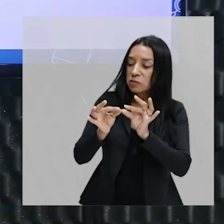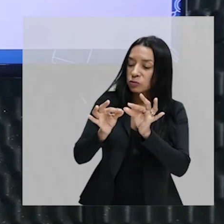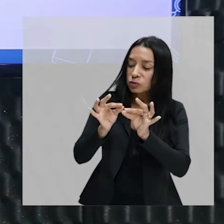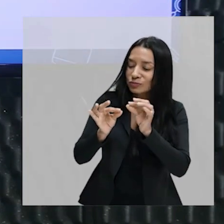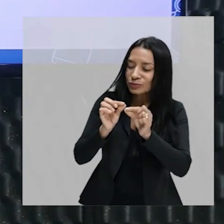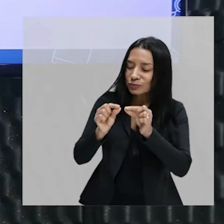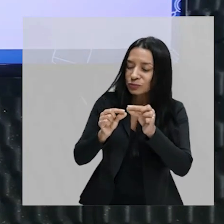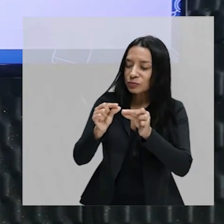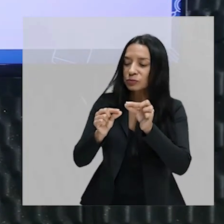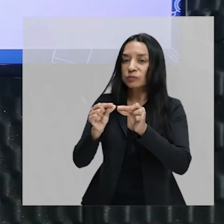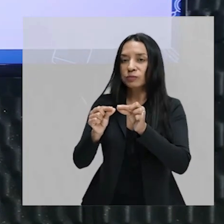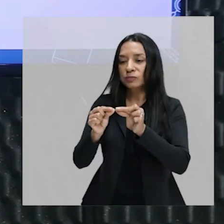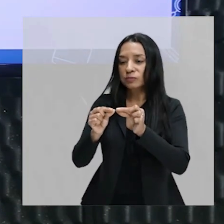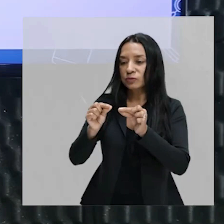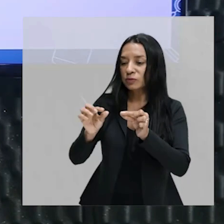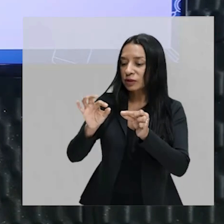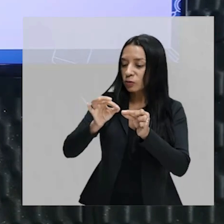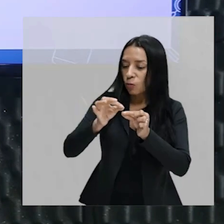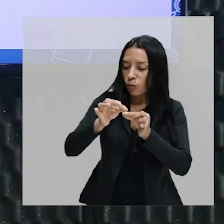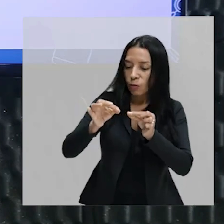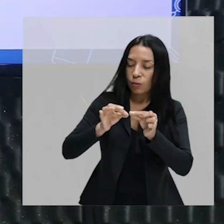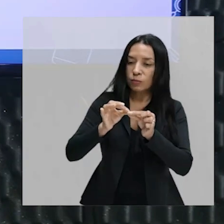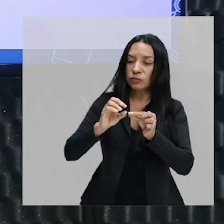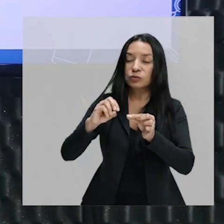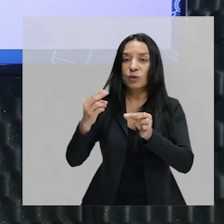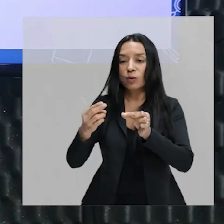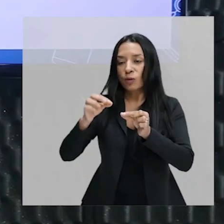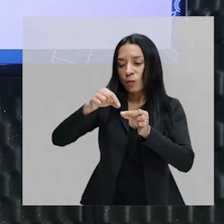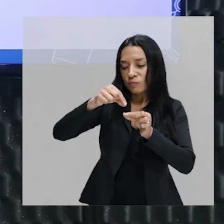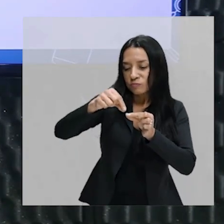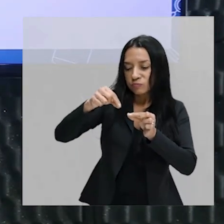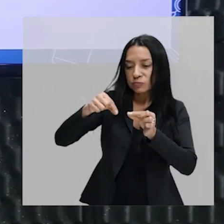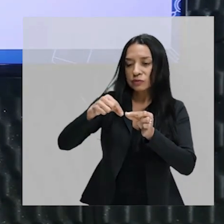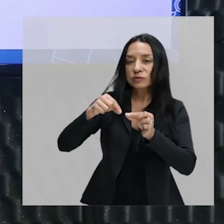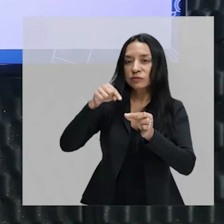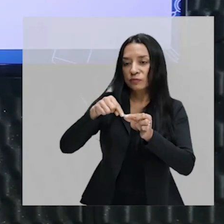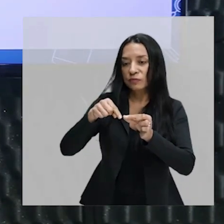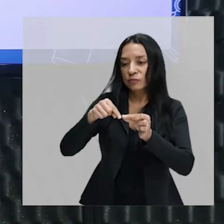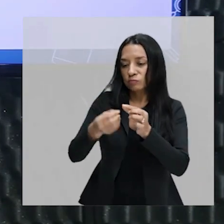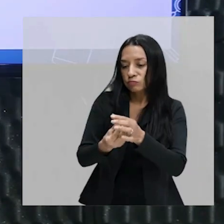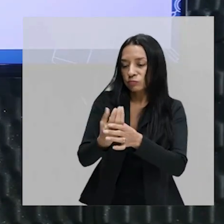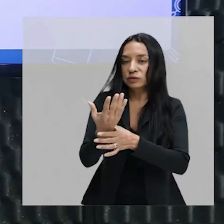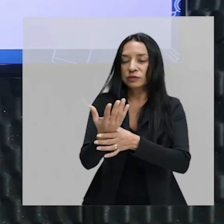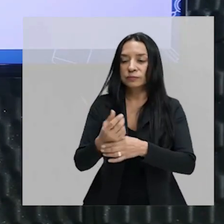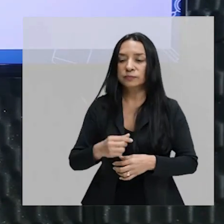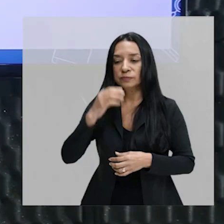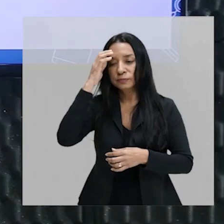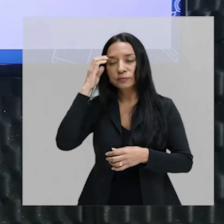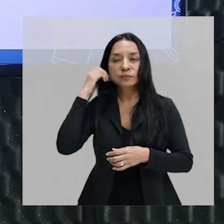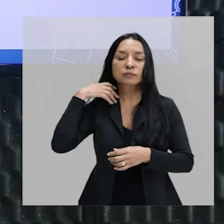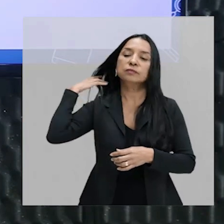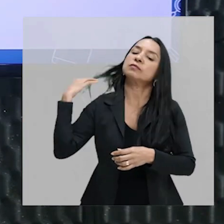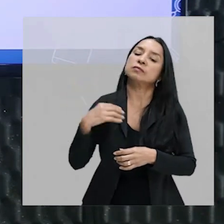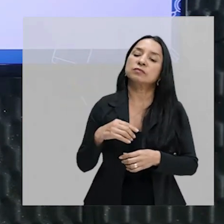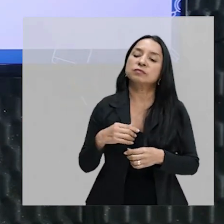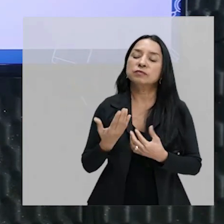colocaram ali depositaram ovos ou até mesmo esporos que foram até aquele local para poder nascer Mas nós